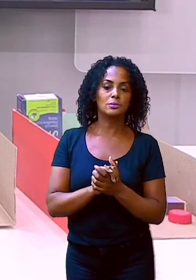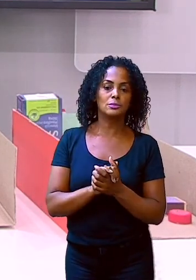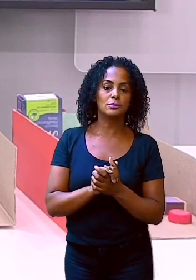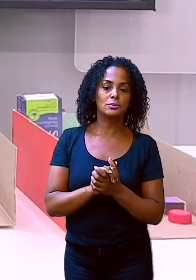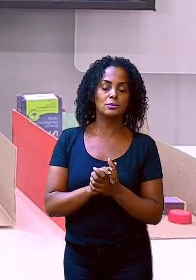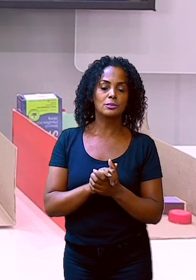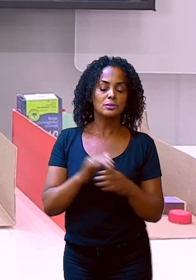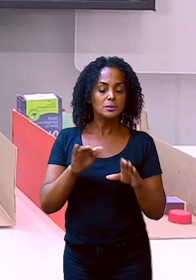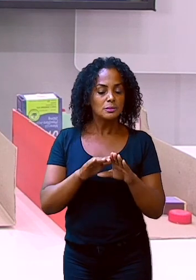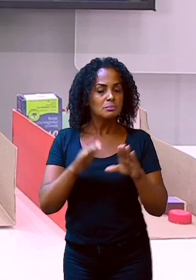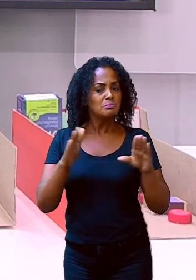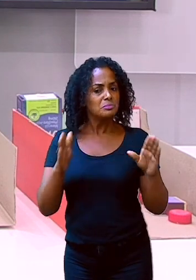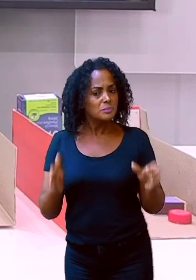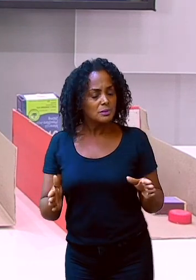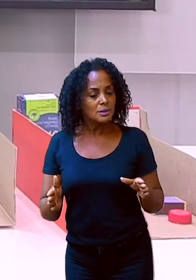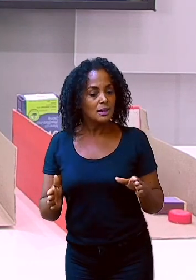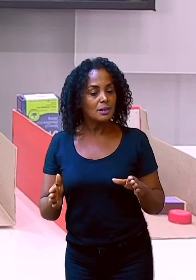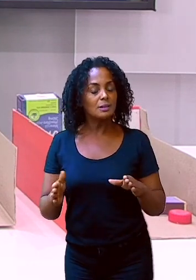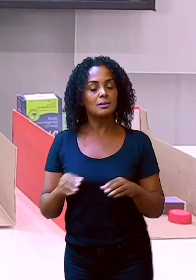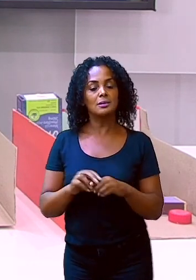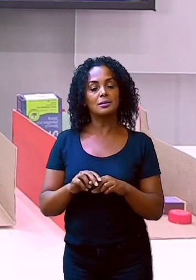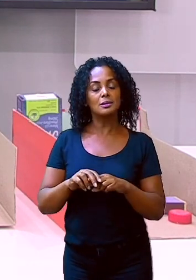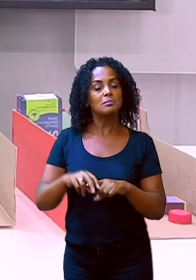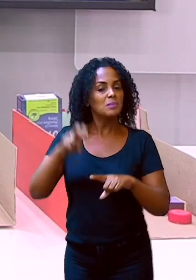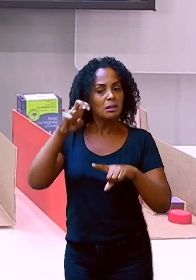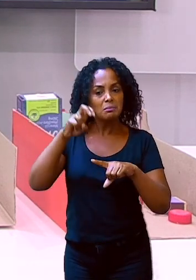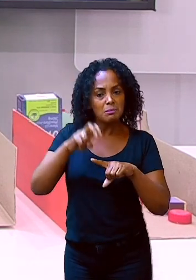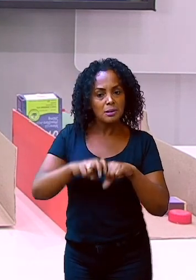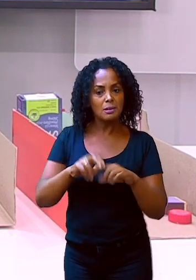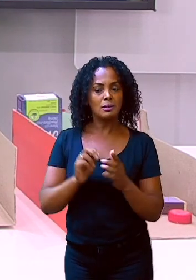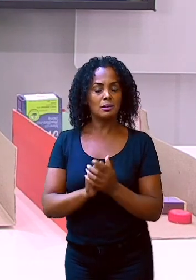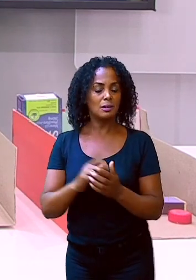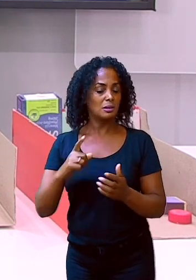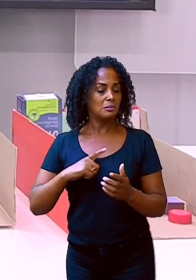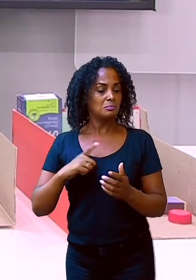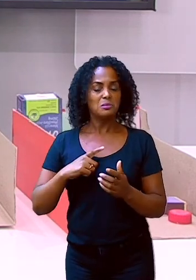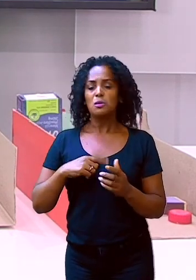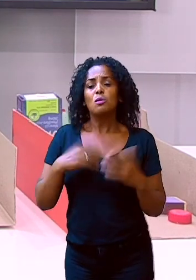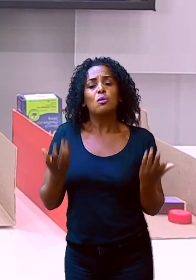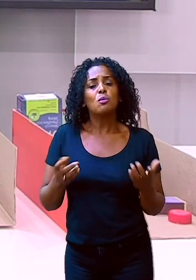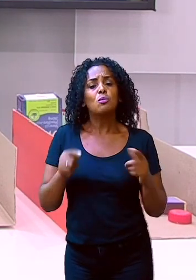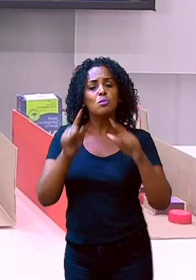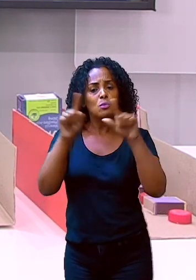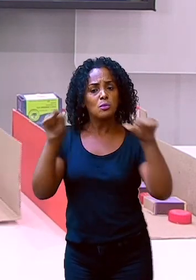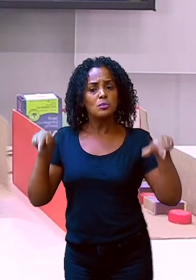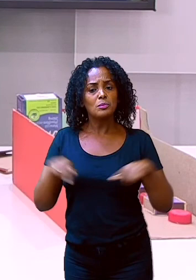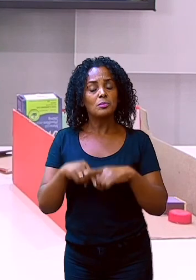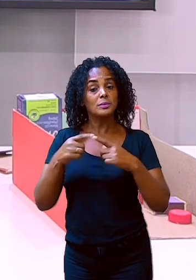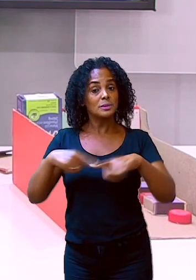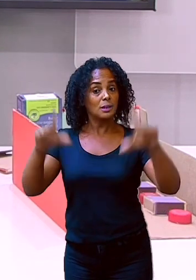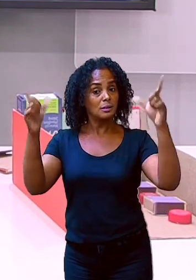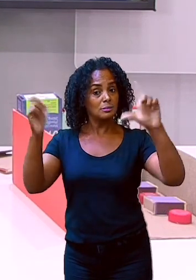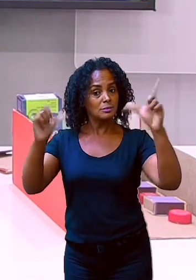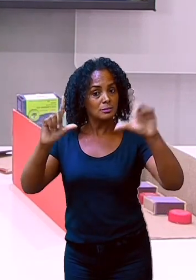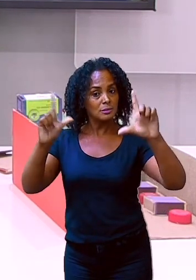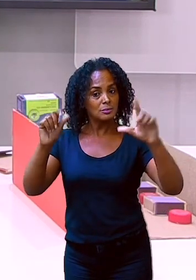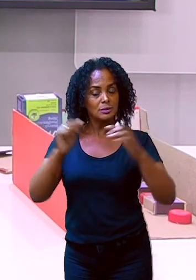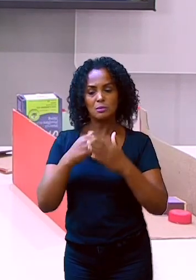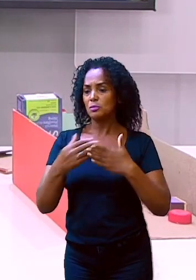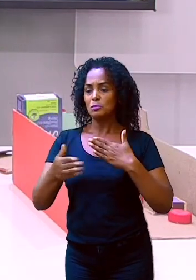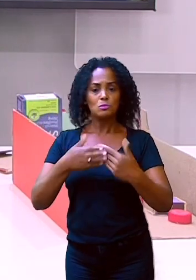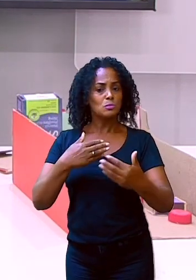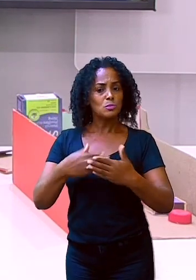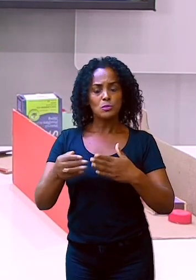às aulas. Ah, você quer representar a sala? Qualquer espaço da sua casa, você pode